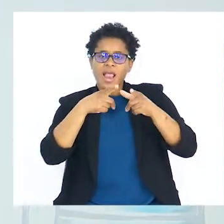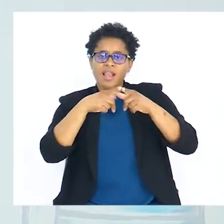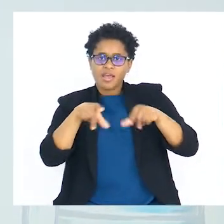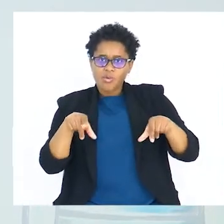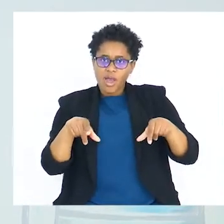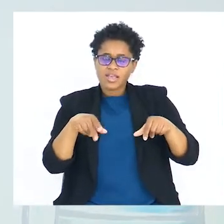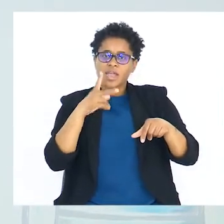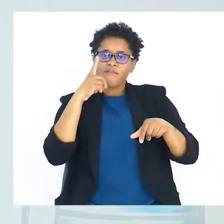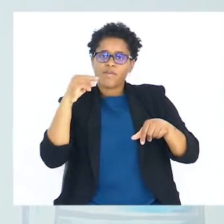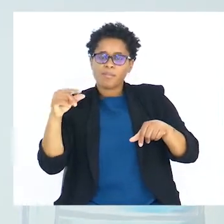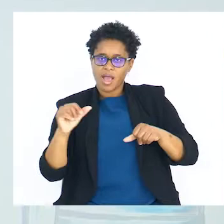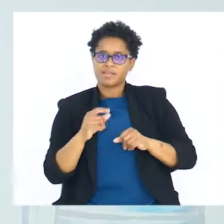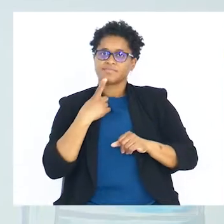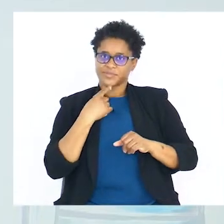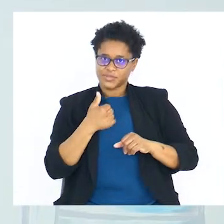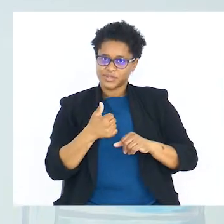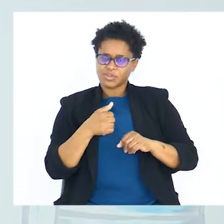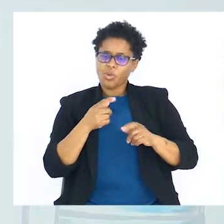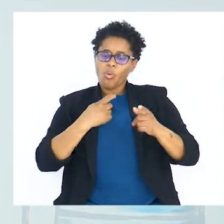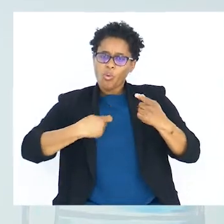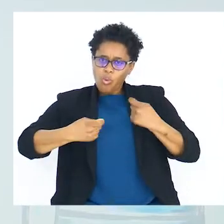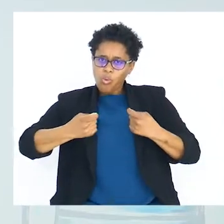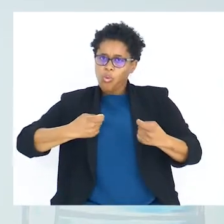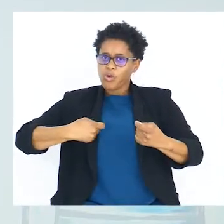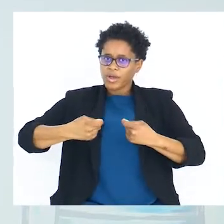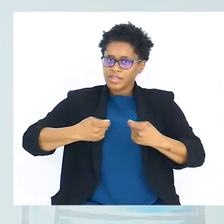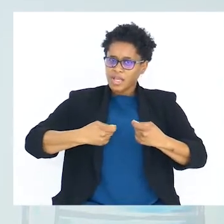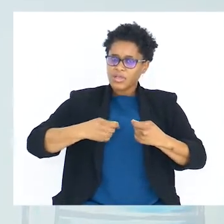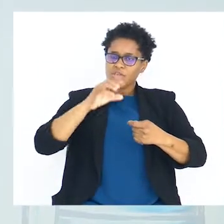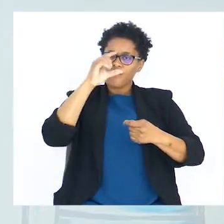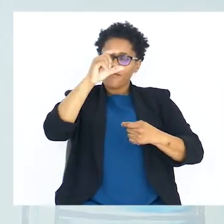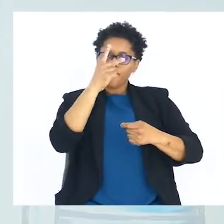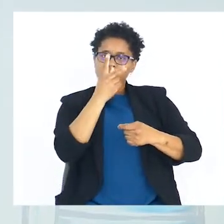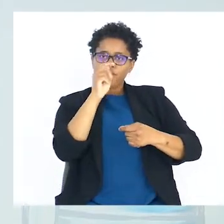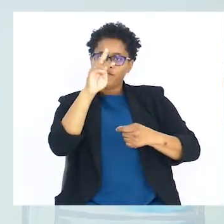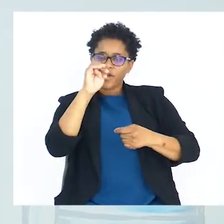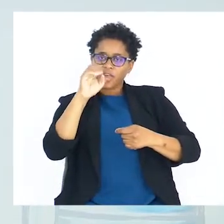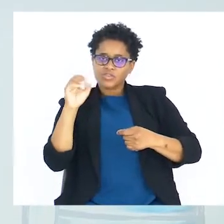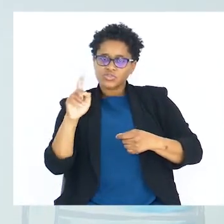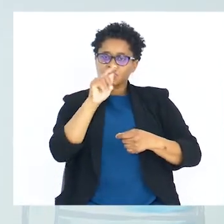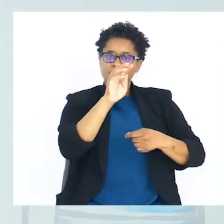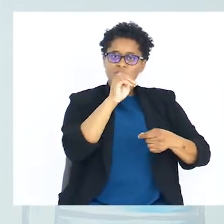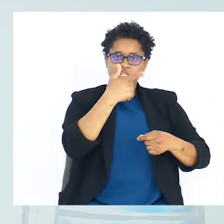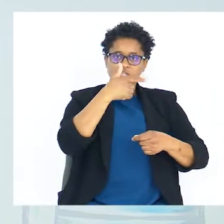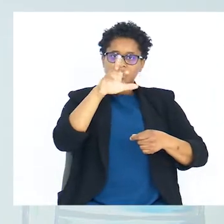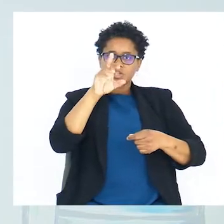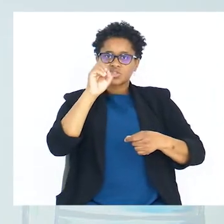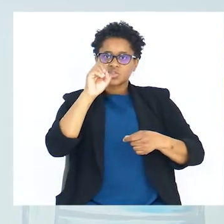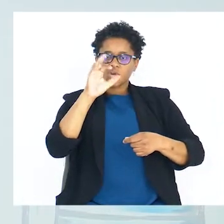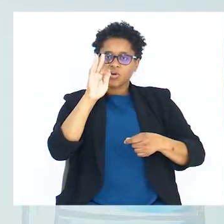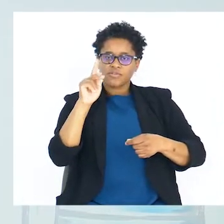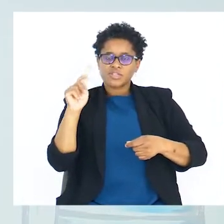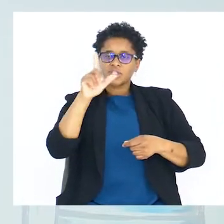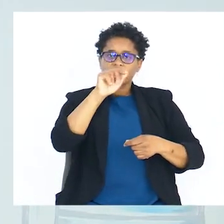em linguagem verbal, certo? Organizado em versos, estrofes e